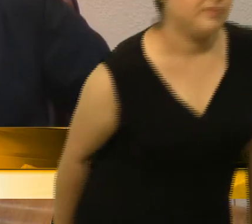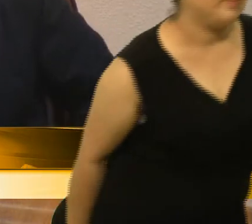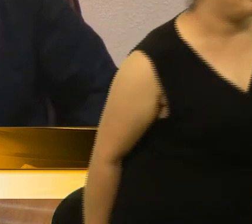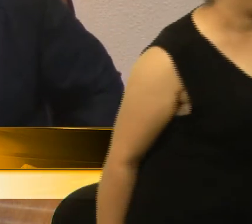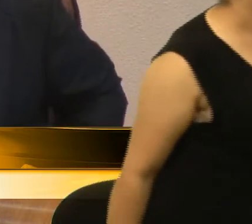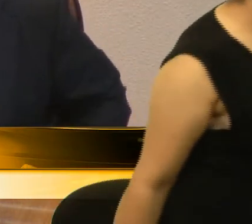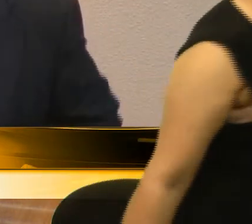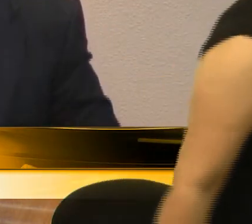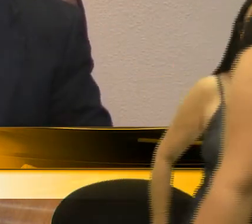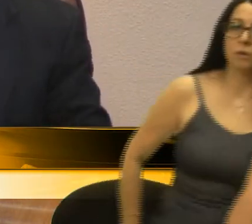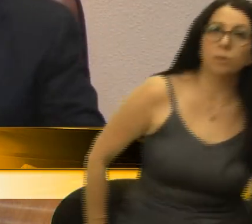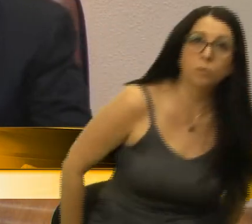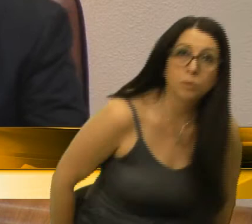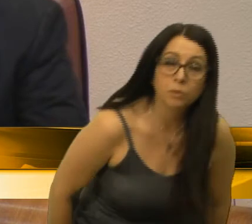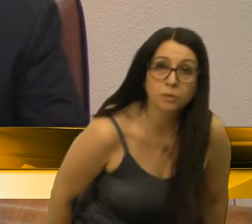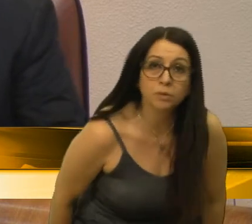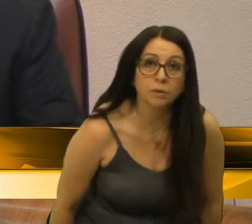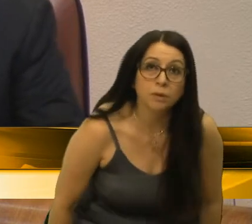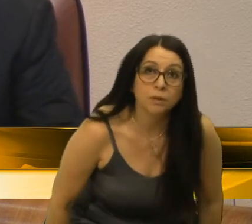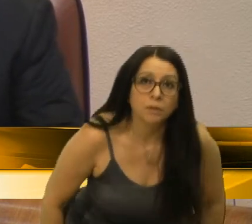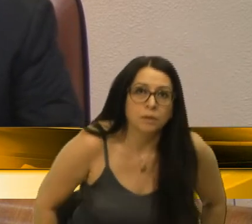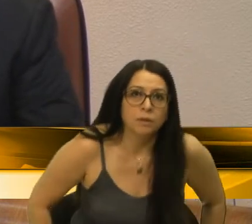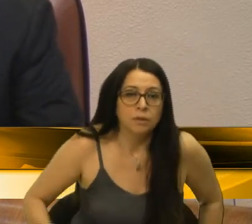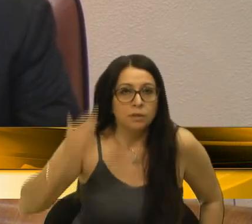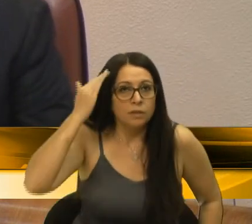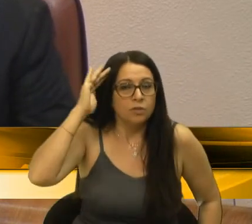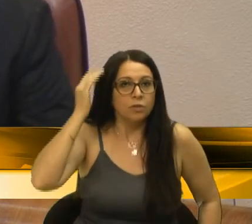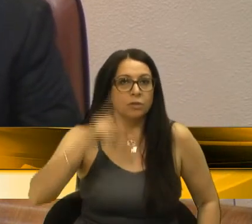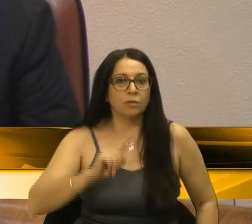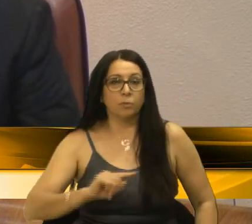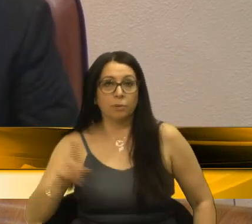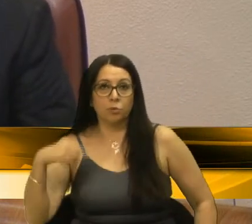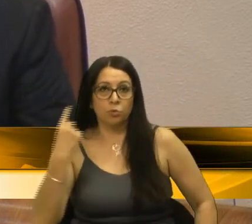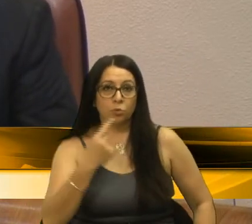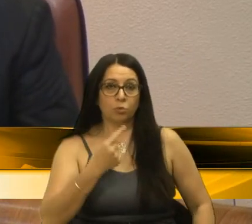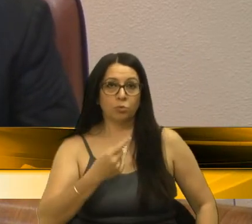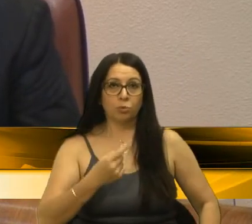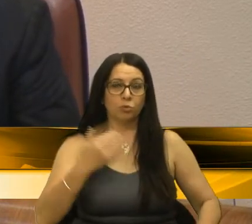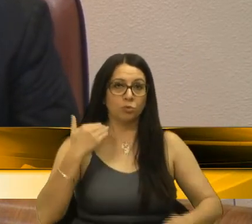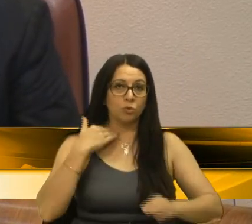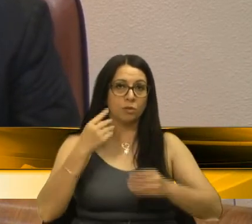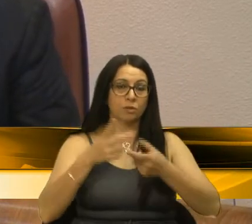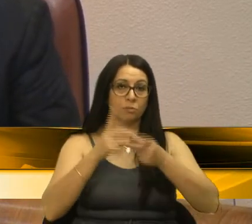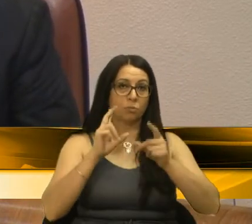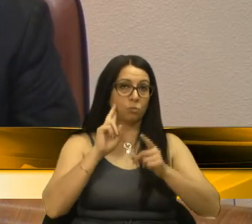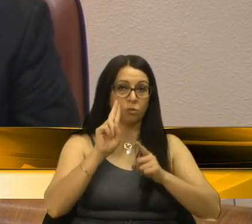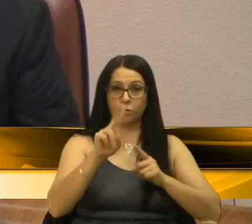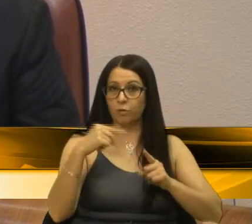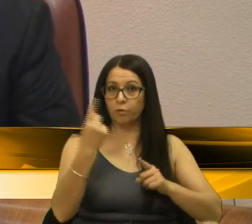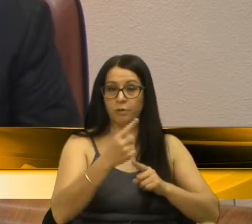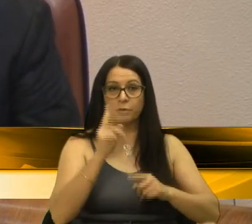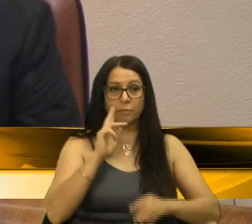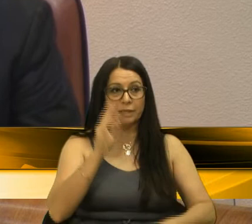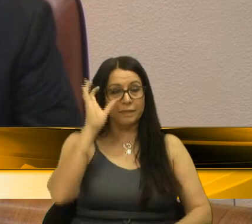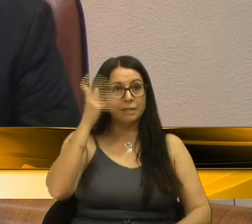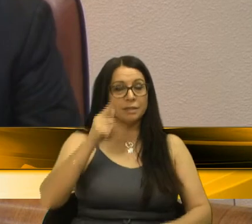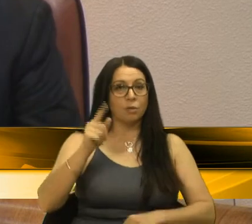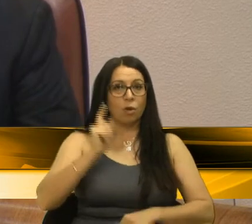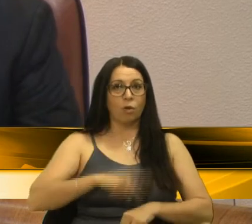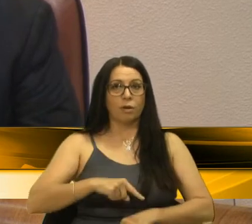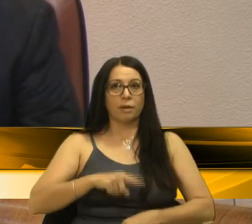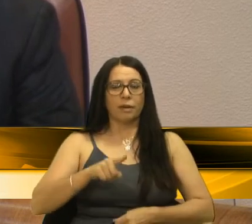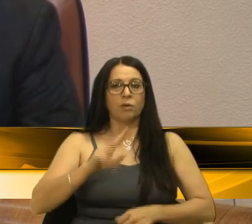ao entendimento traçado pelo juízo monocrático, mas bem se vê que a decisão, ora agravada,